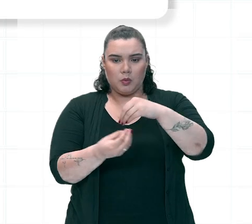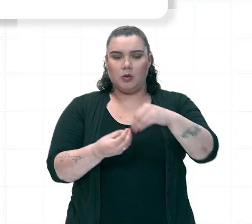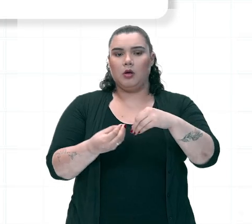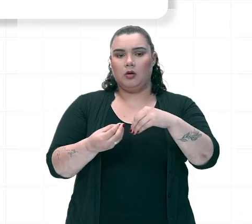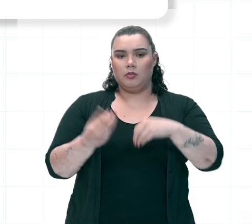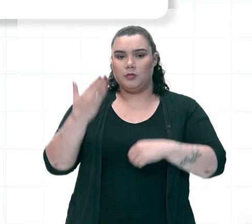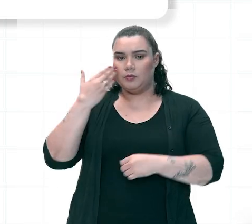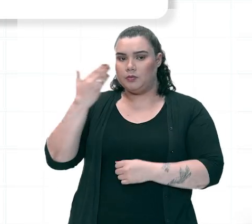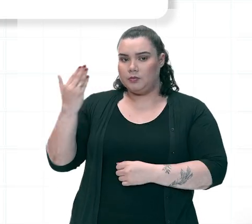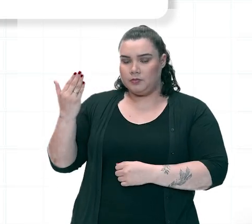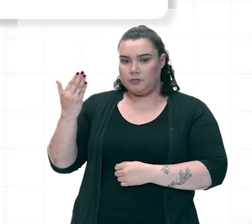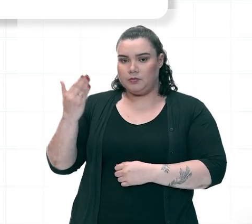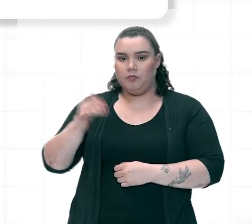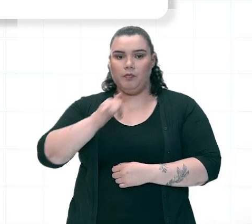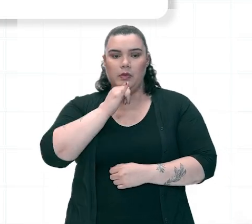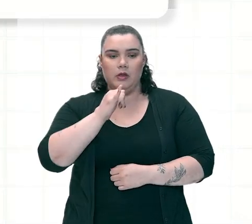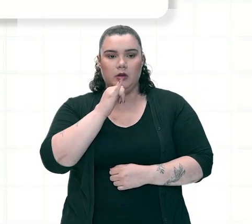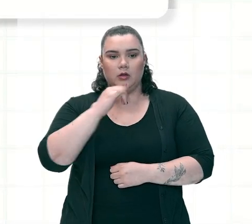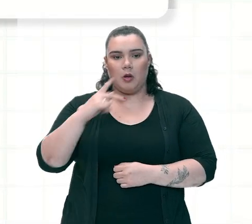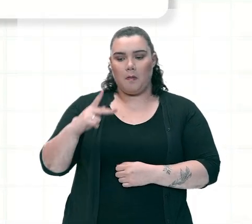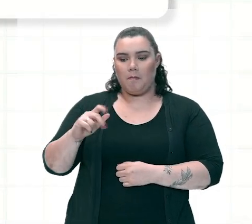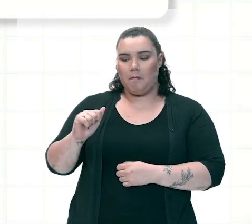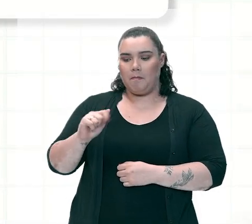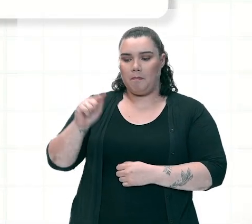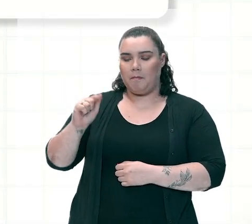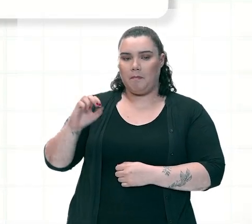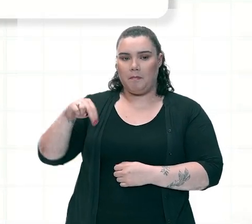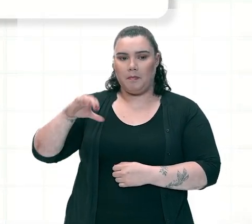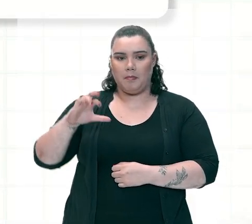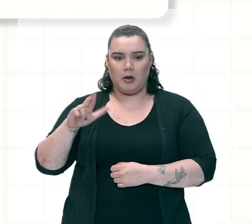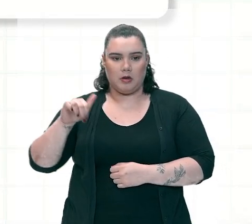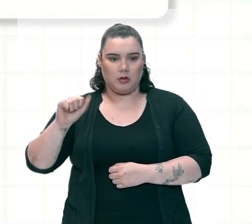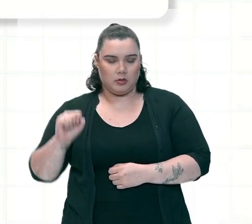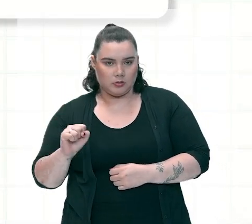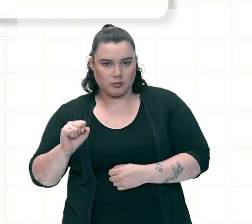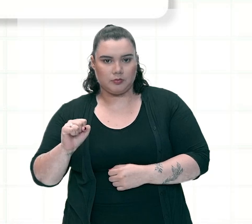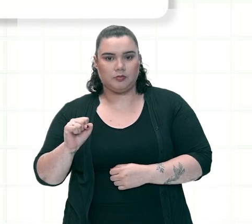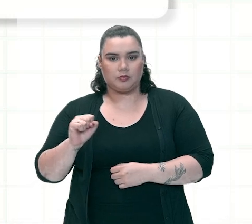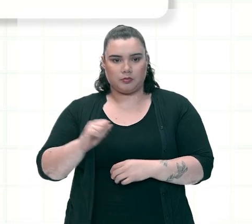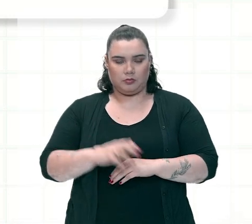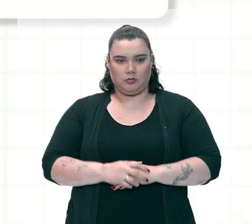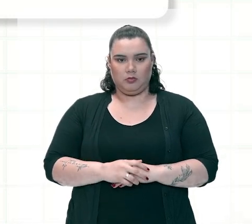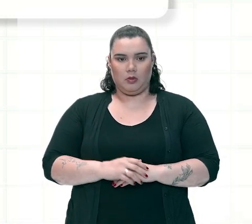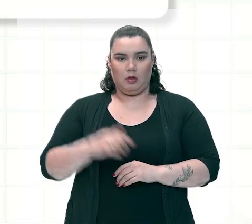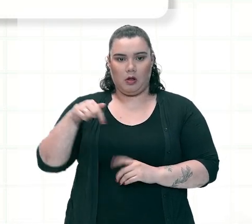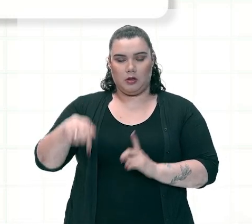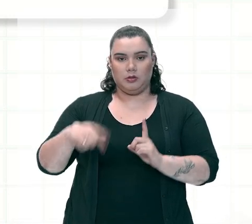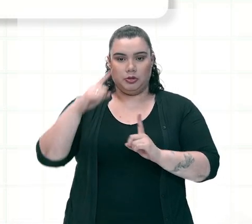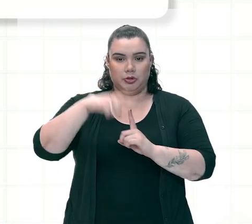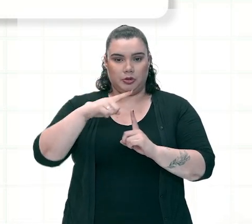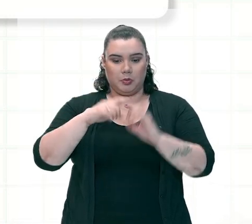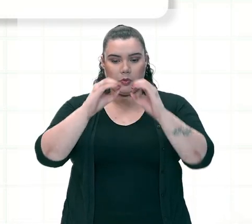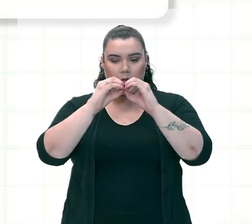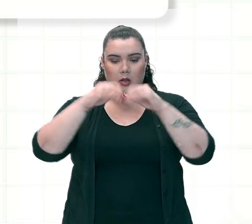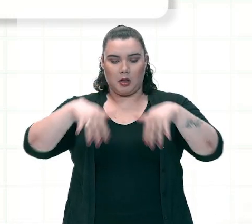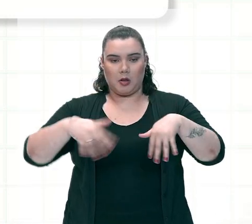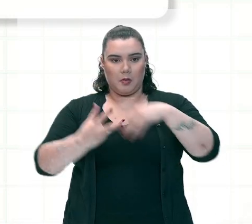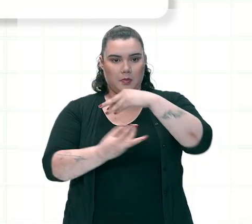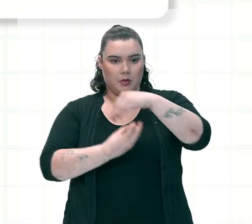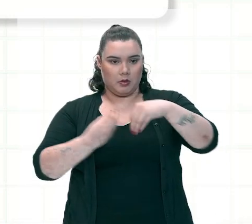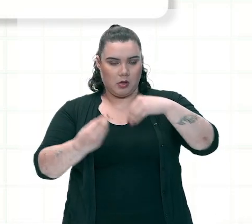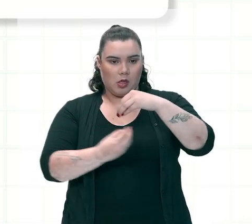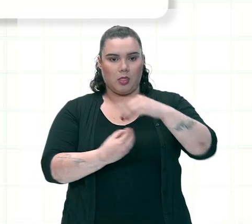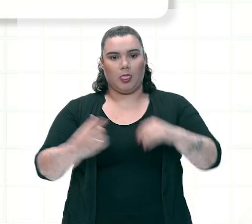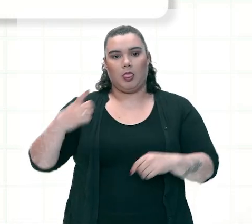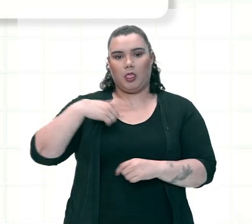imagem, com um exemplo aí do pâncreas. Então, olha aí. As glândulas mistas, elas possuem tanto